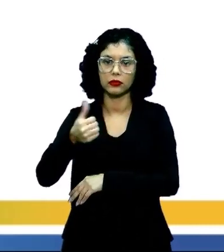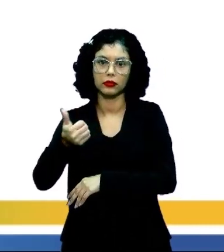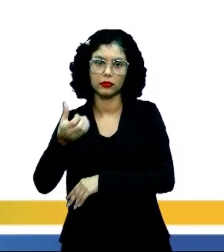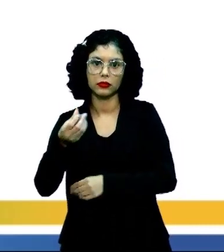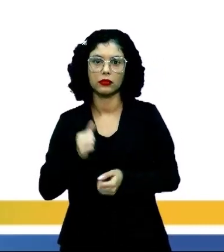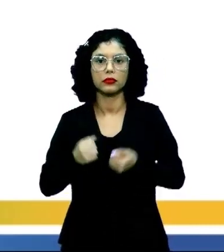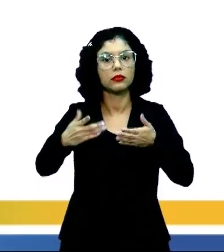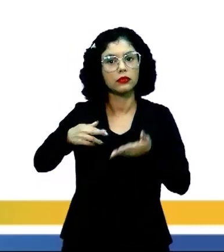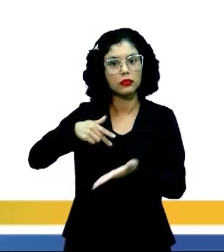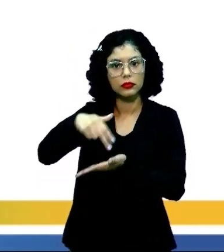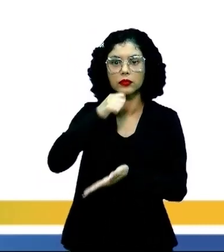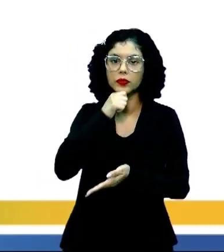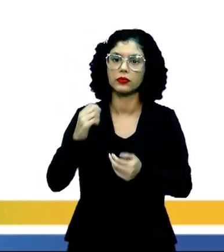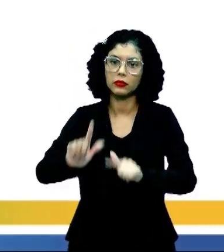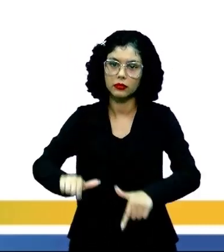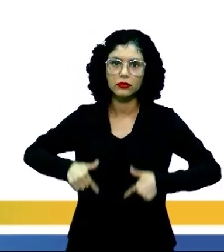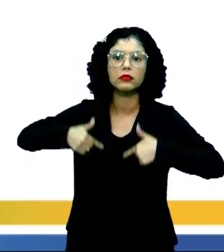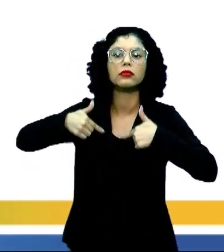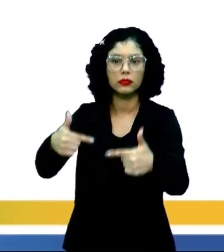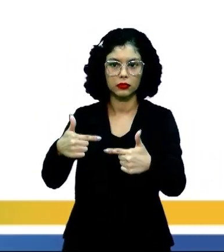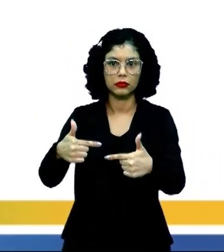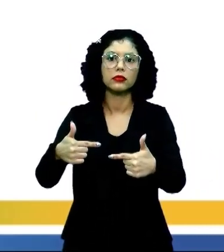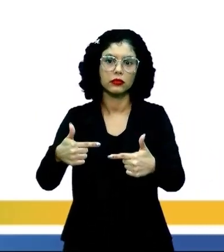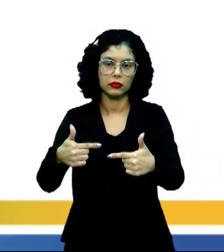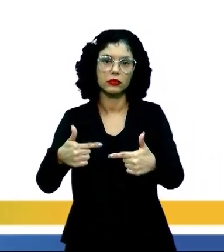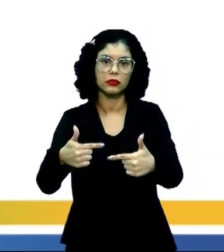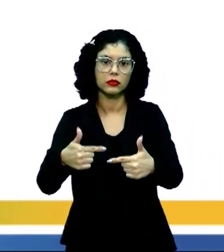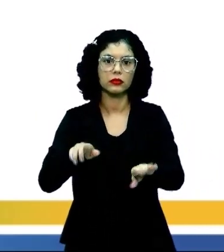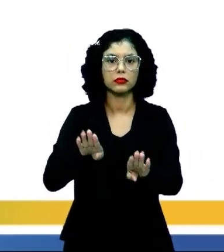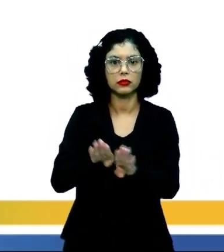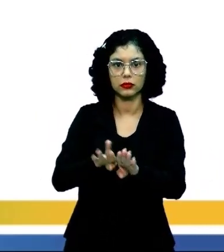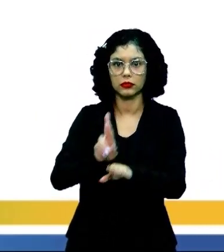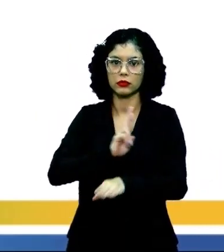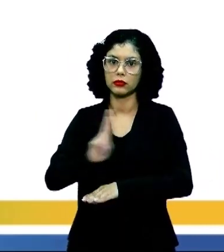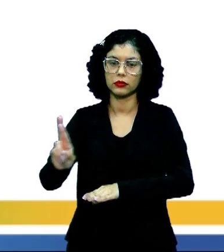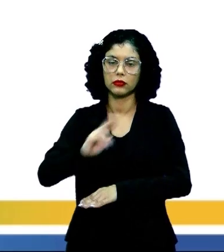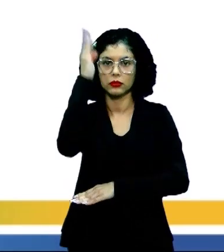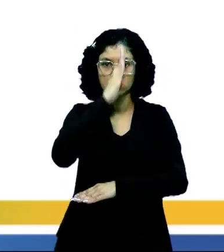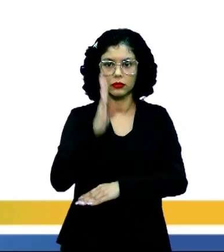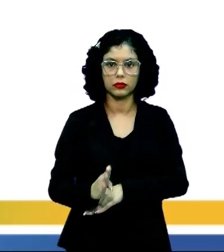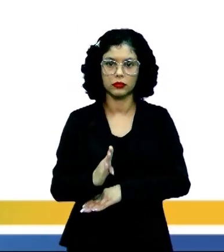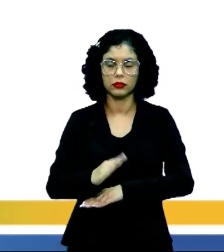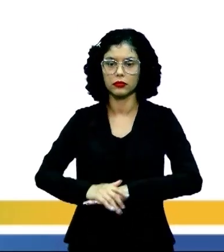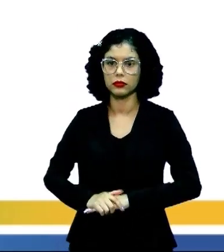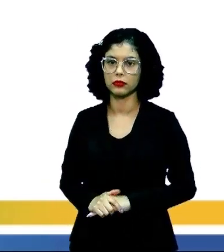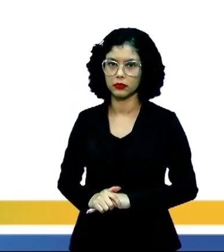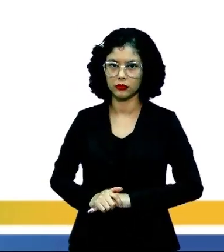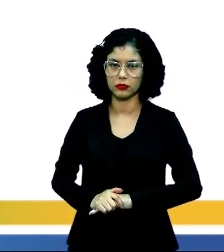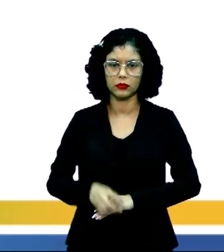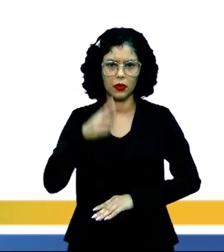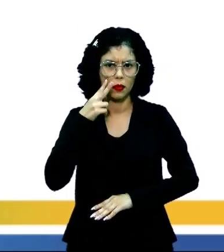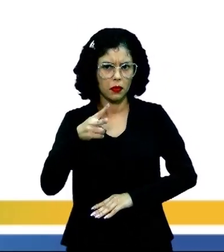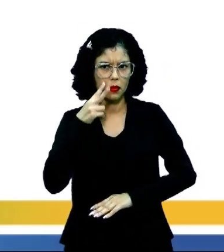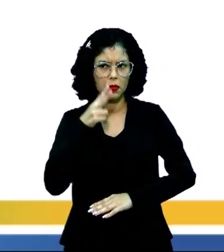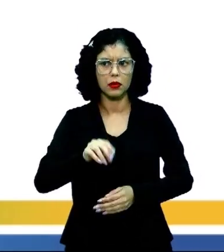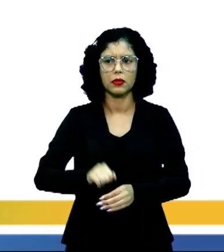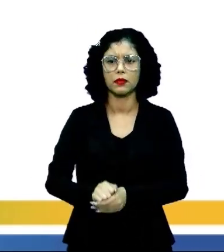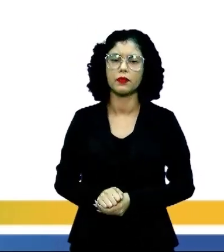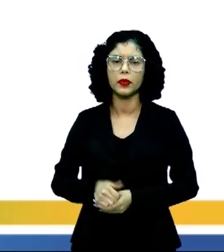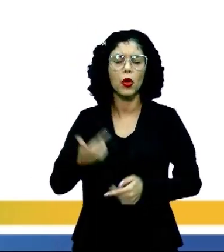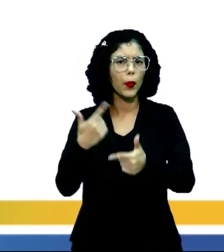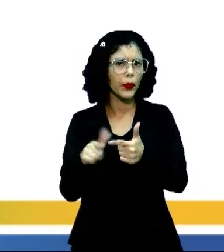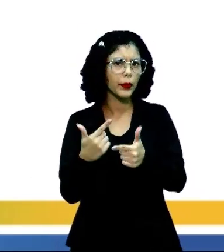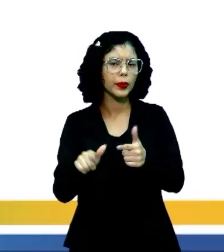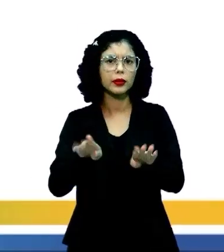dizia: caminhos para combater a intolerância religiosa no Brasil. Veja que o